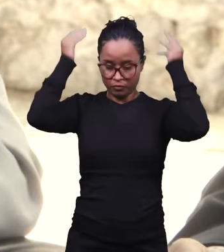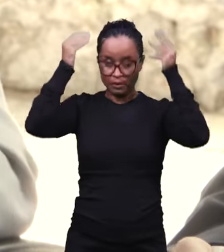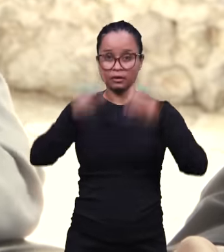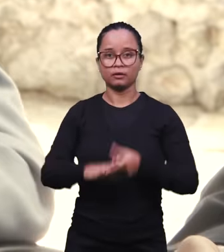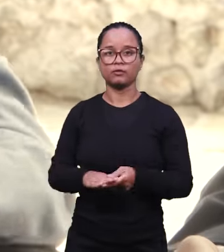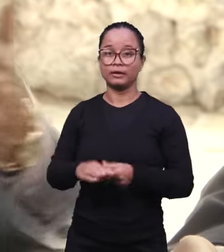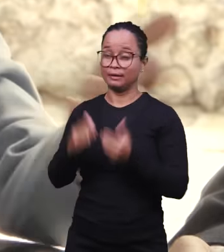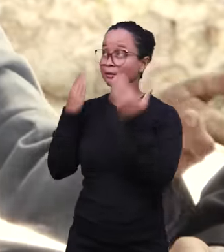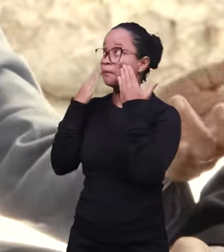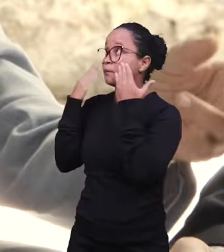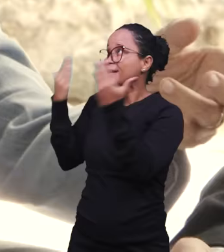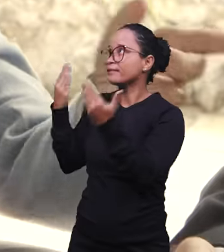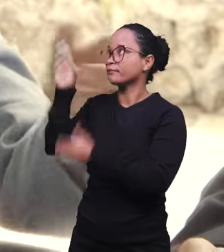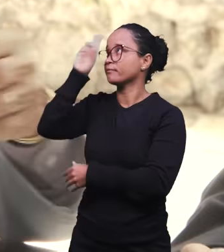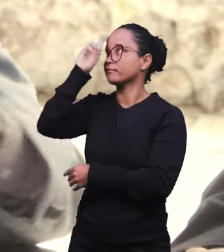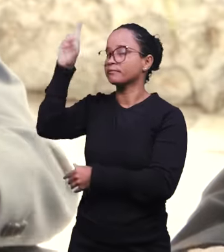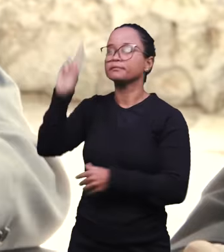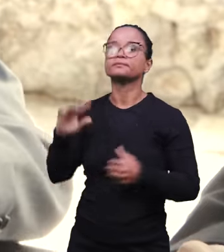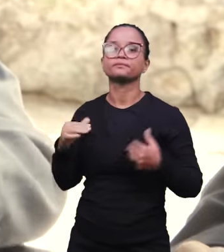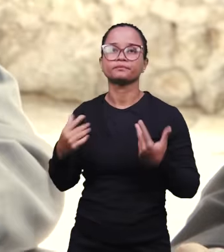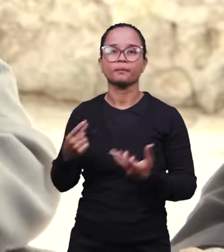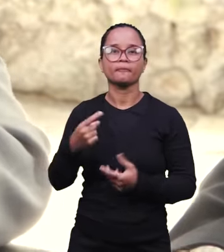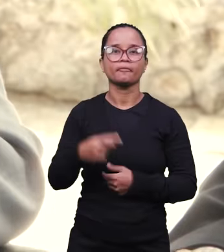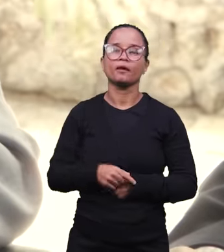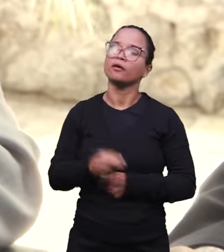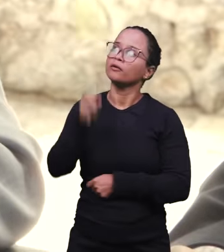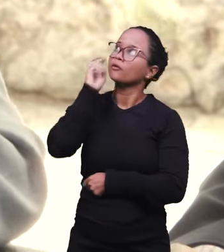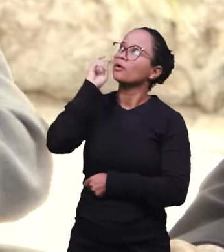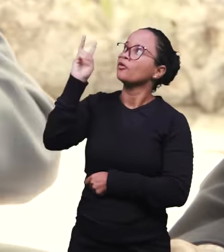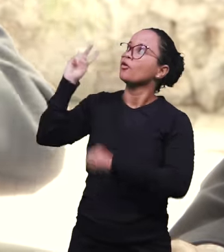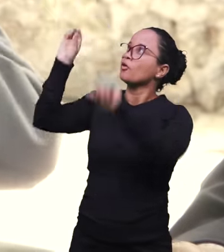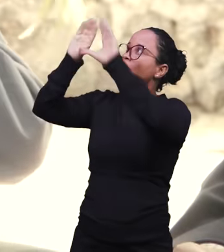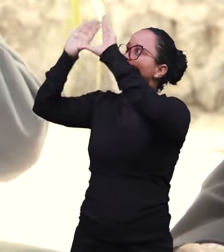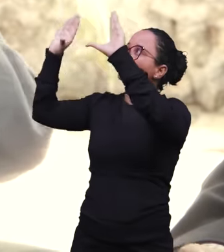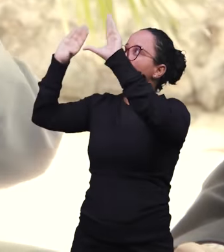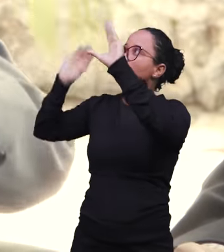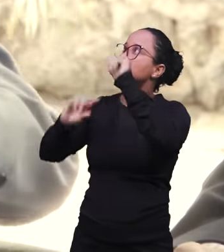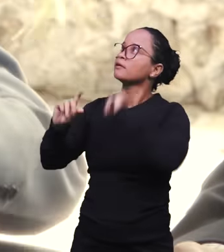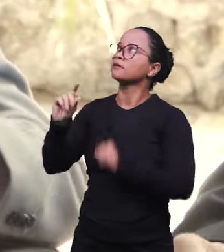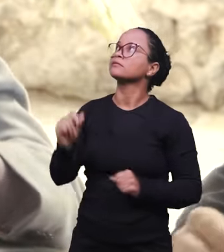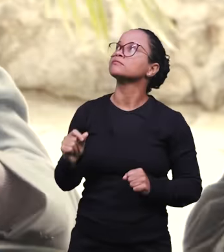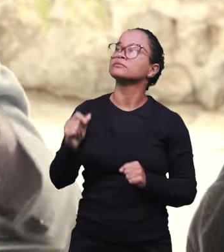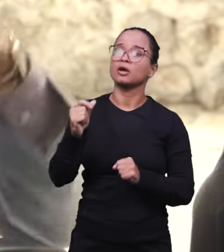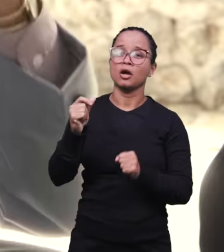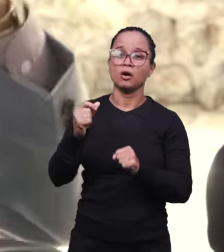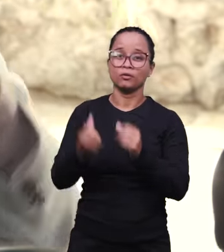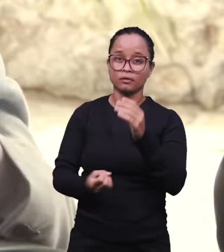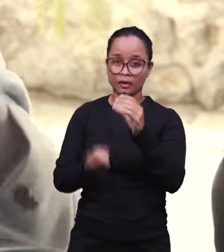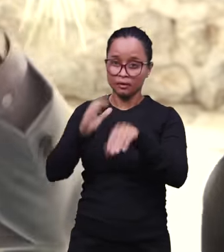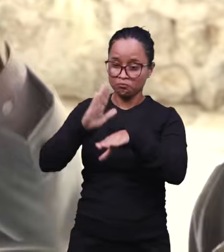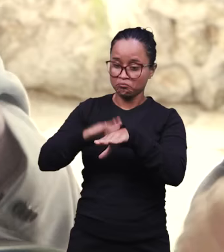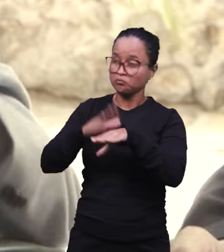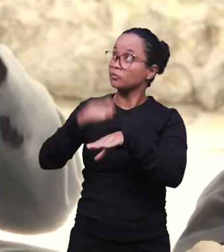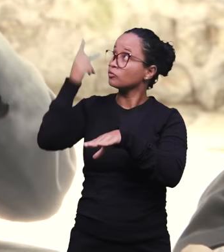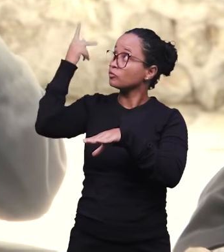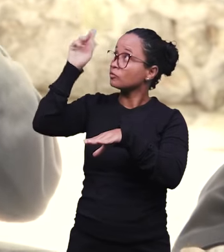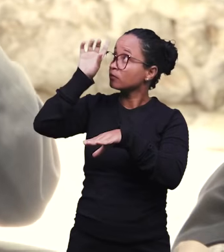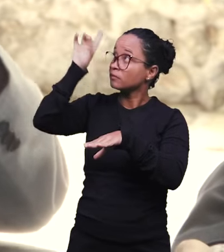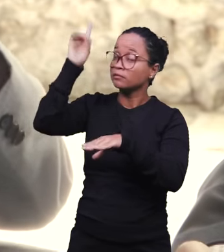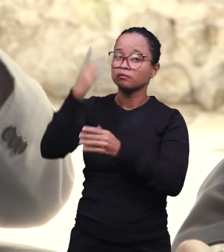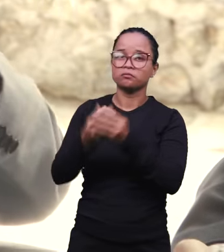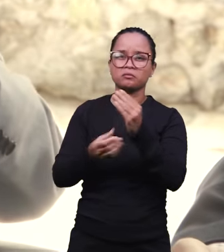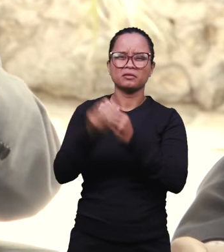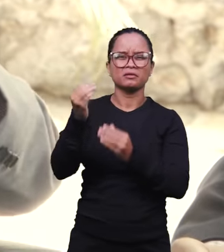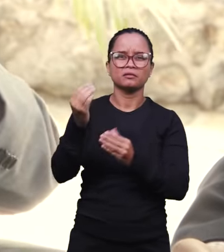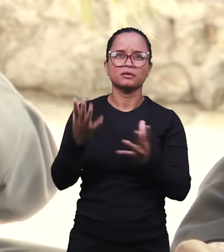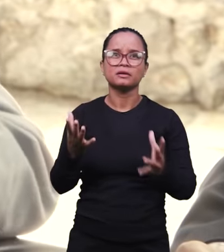Senhor, o texto que o irmão leu lá, quando vejo os teus céus, obra dos teus dedos, Davi olhava, que é o